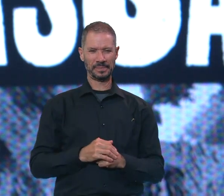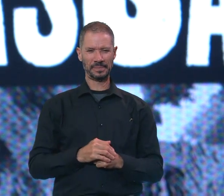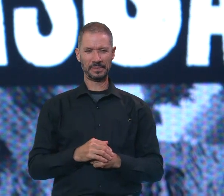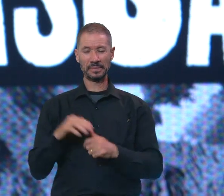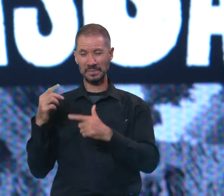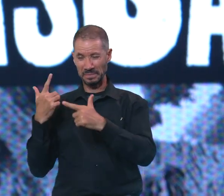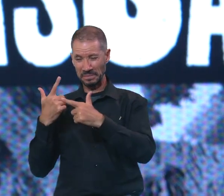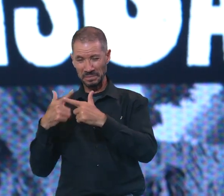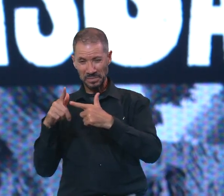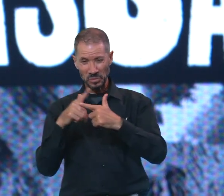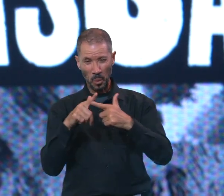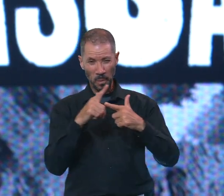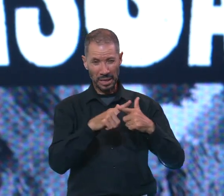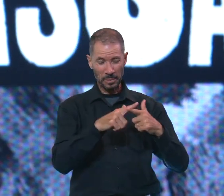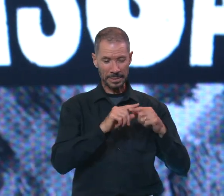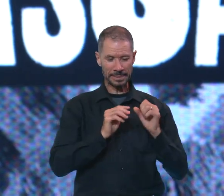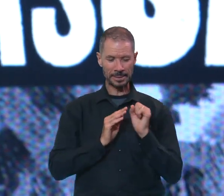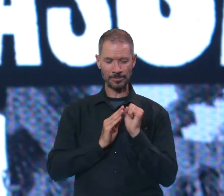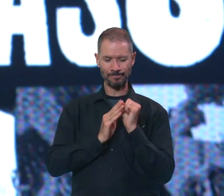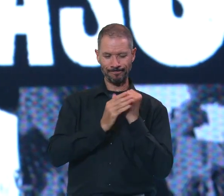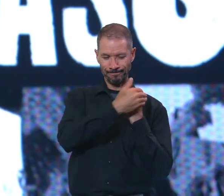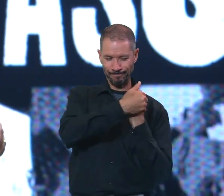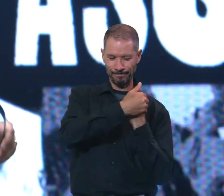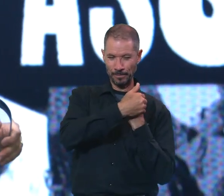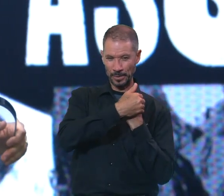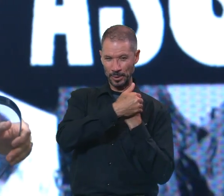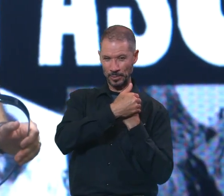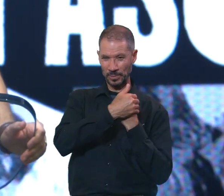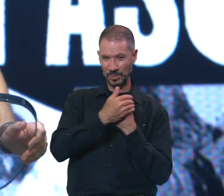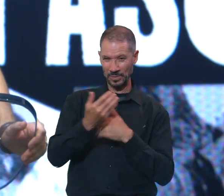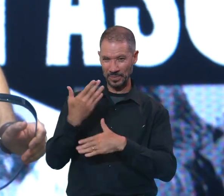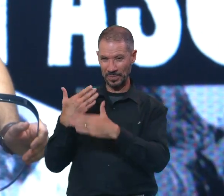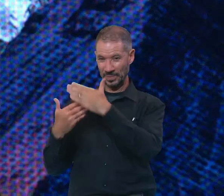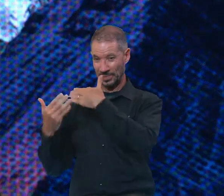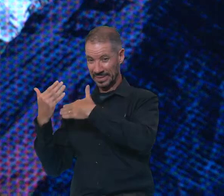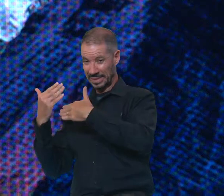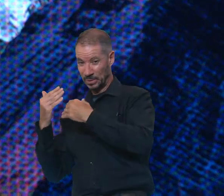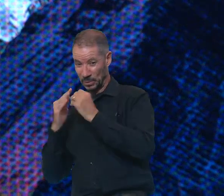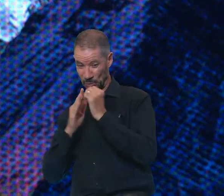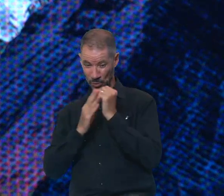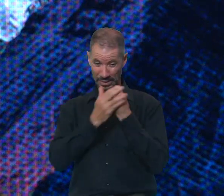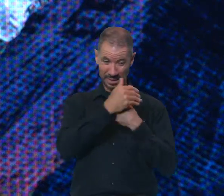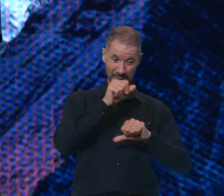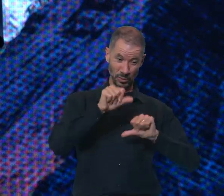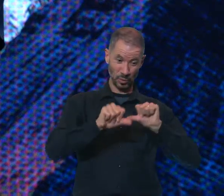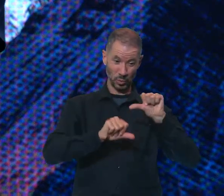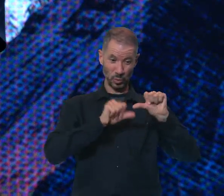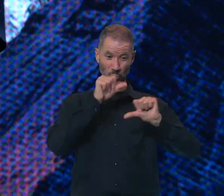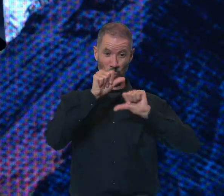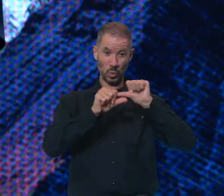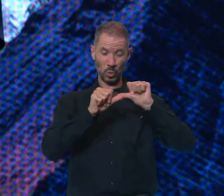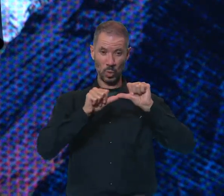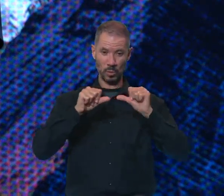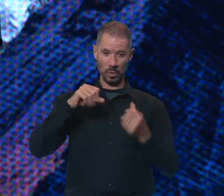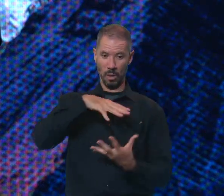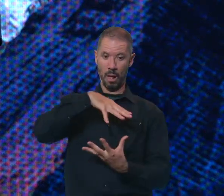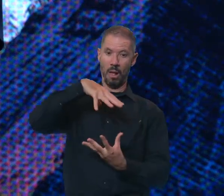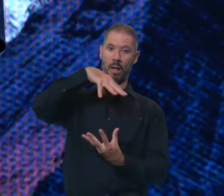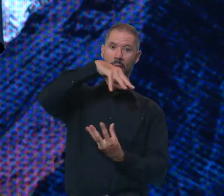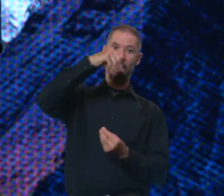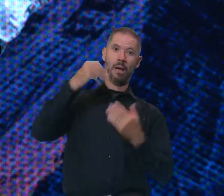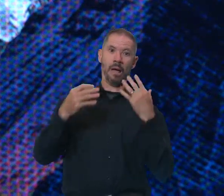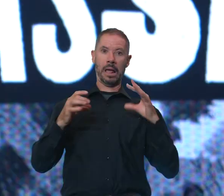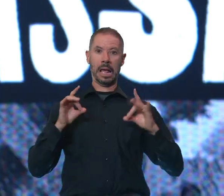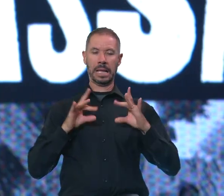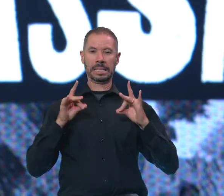O problema de esconder o nosso passado é que, quando o escondemos, ele se torna como se fosse um fantasma, que